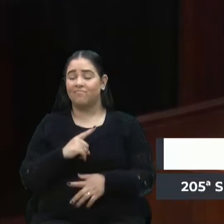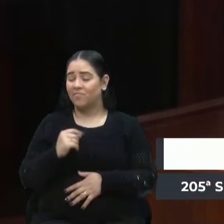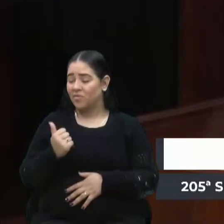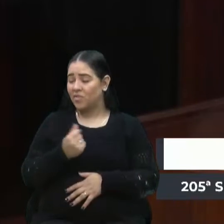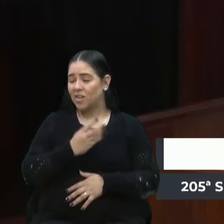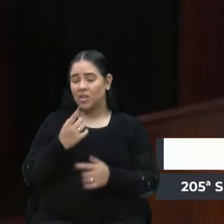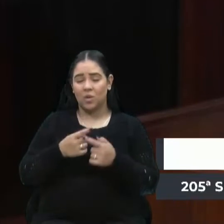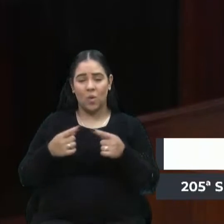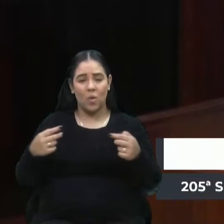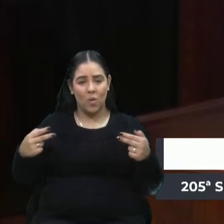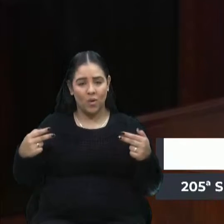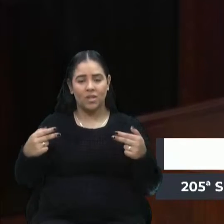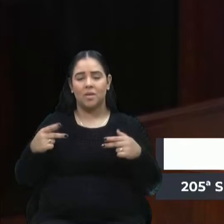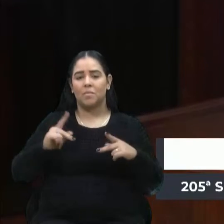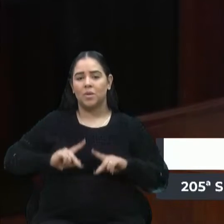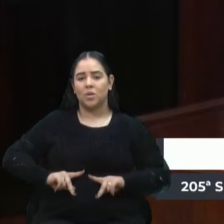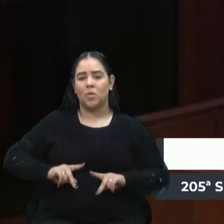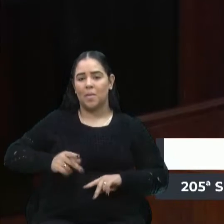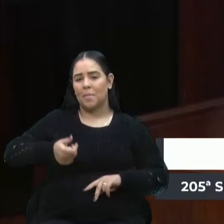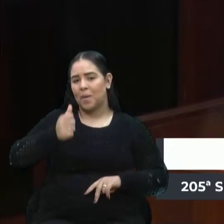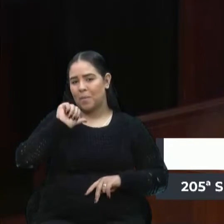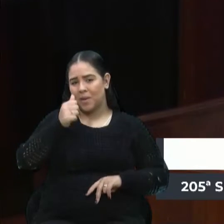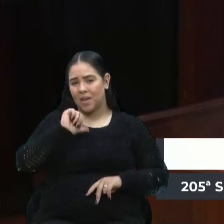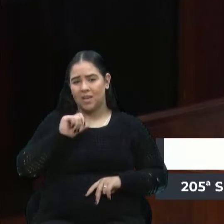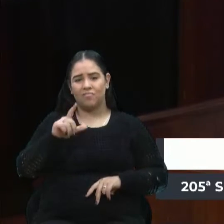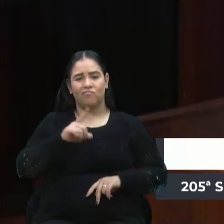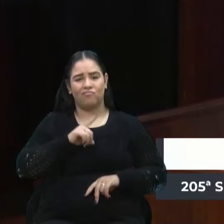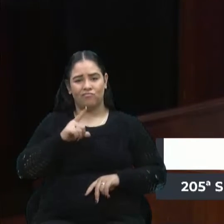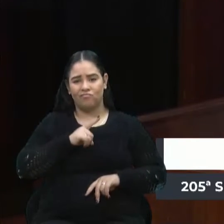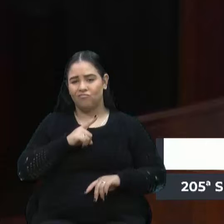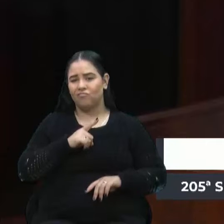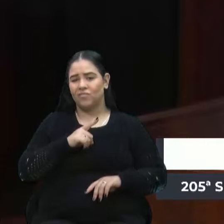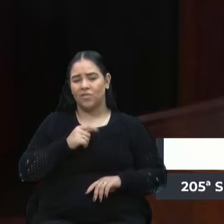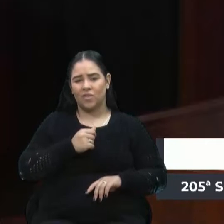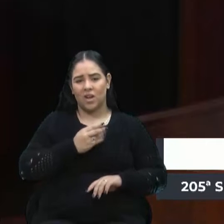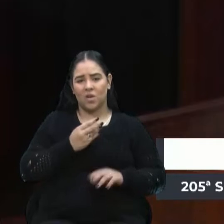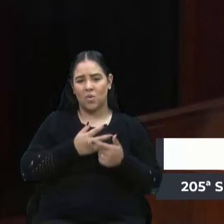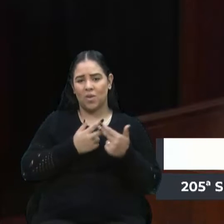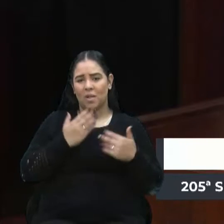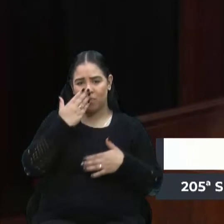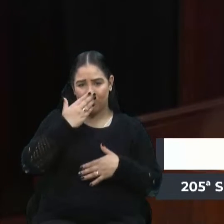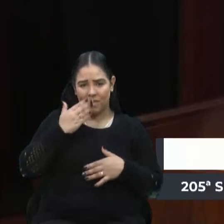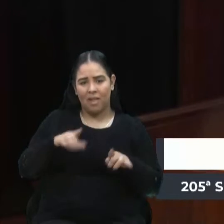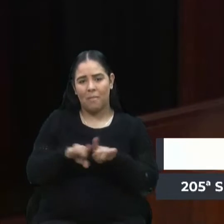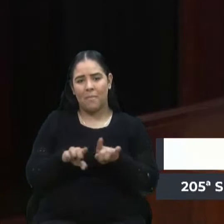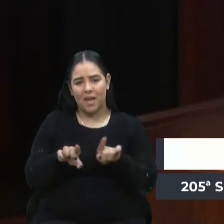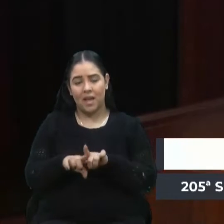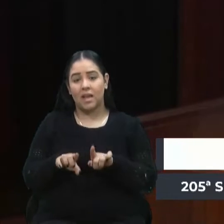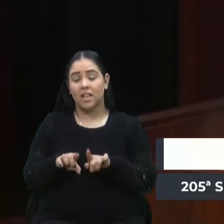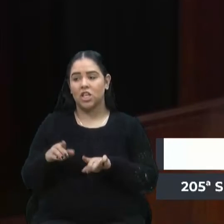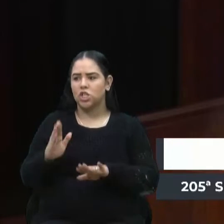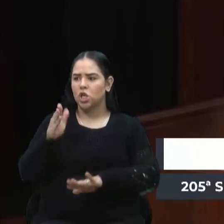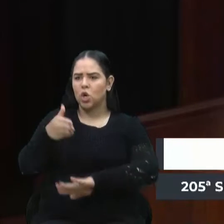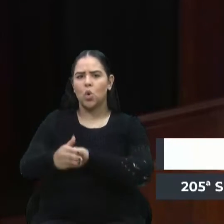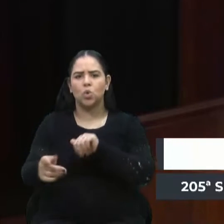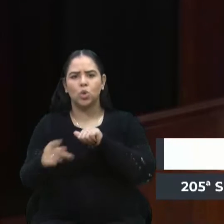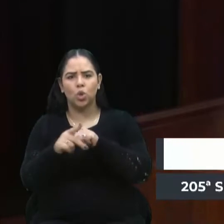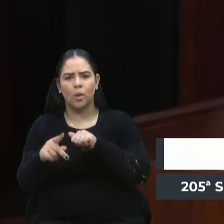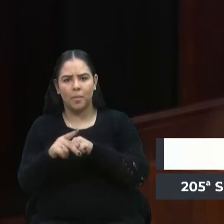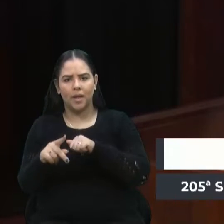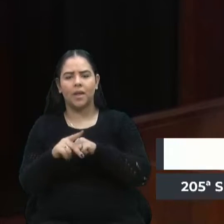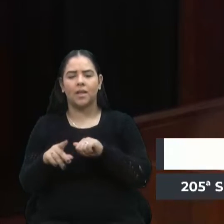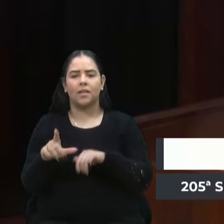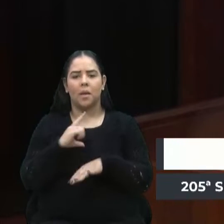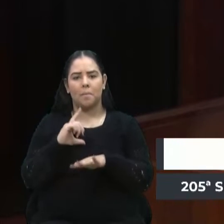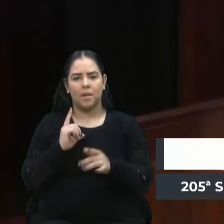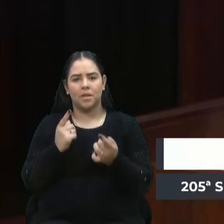gente bebendo, até prostituição. E quando o Shopping São Pelegrino chegou, então, em parceria com a Prefeitura Municipal de